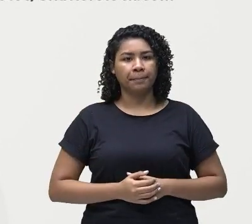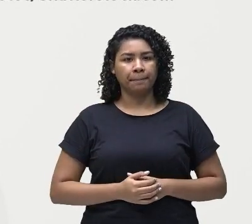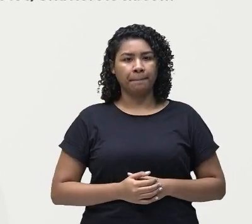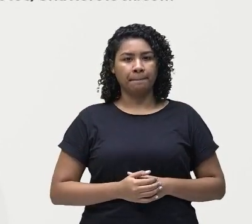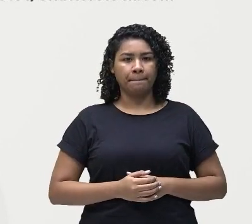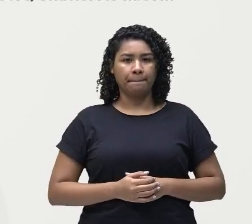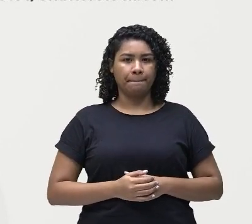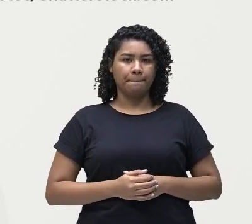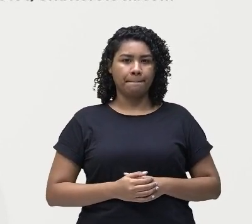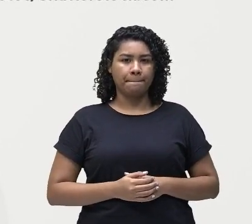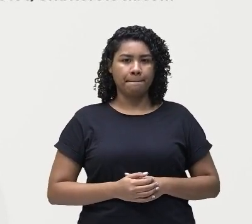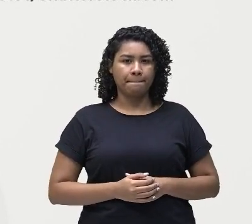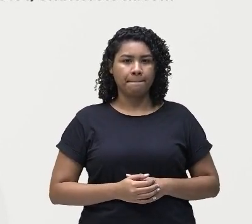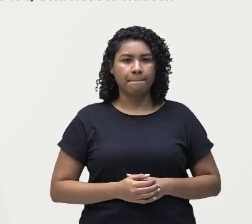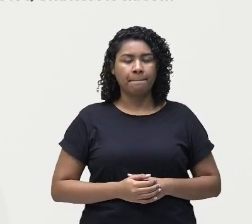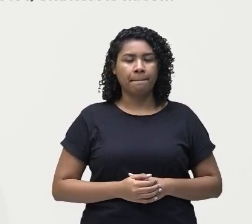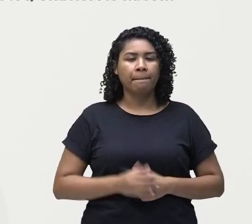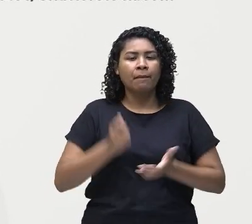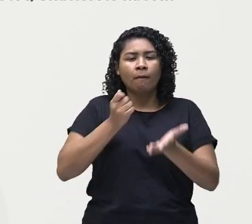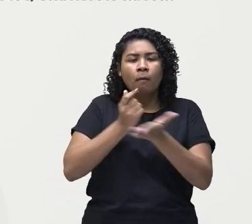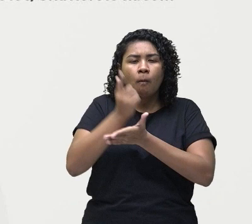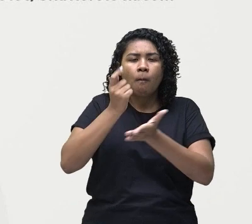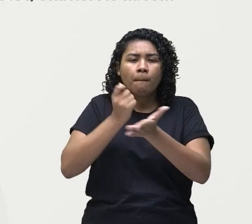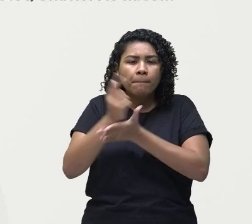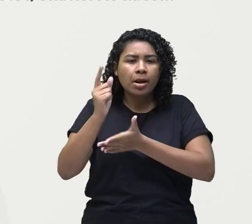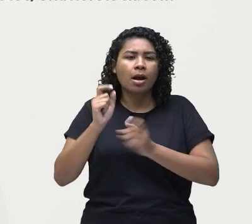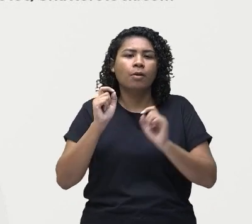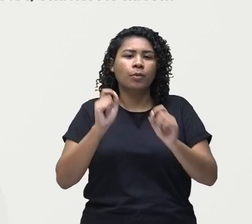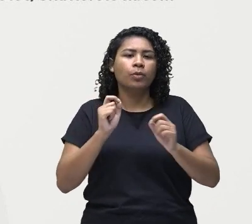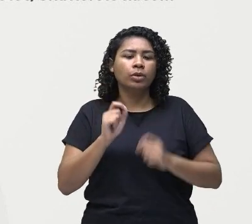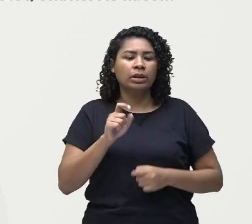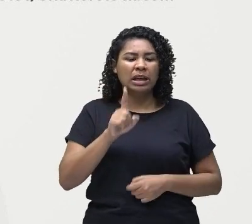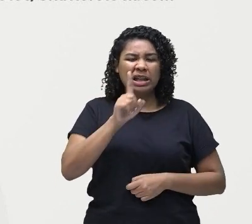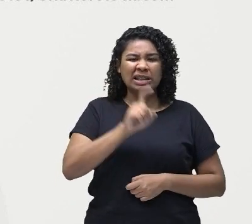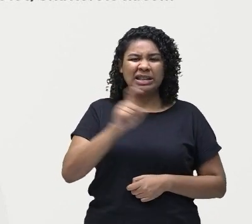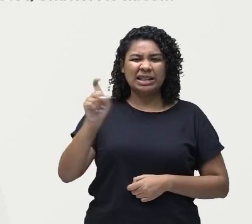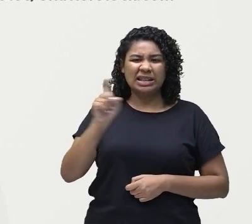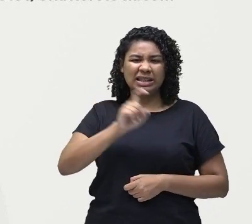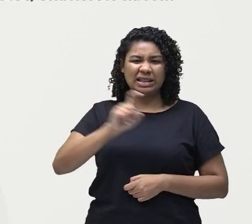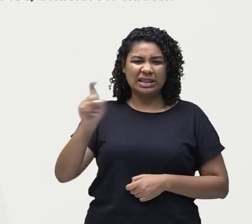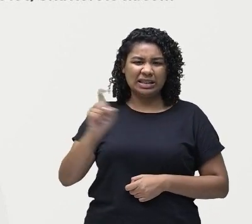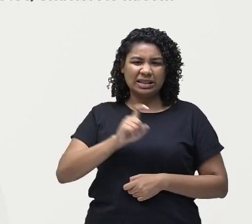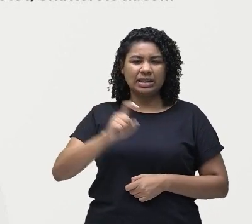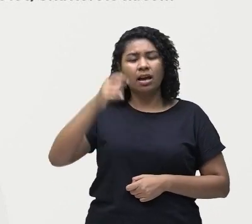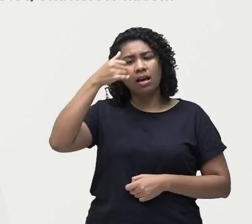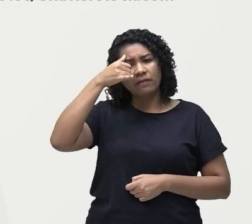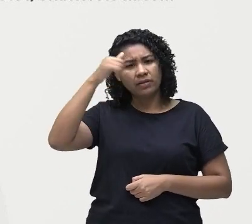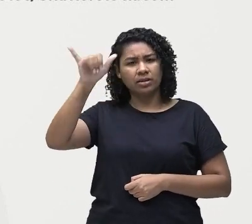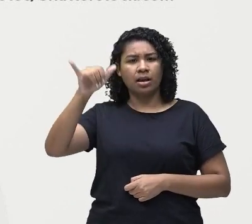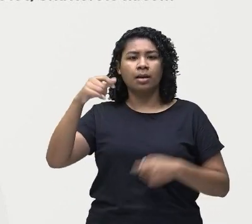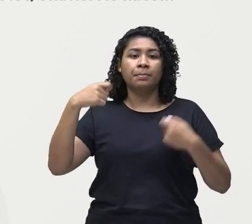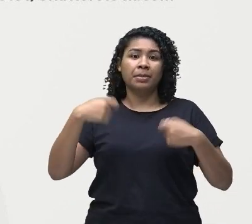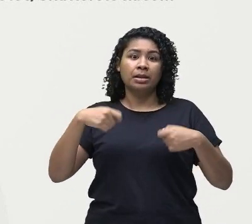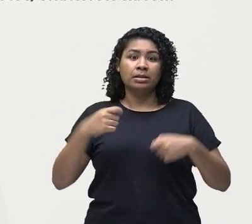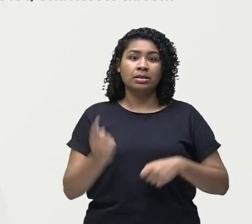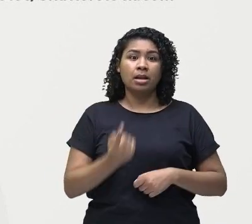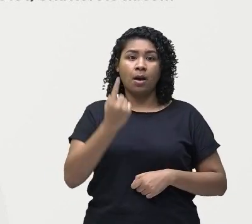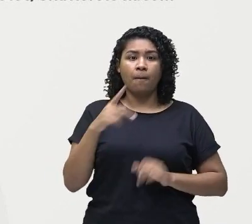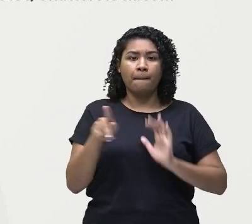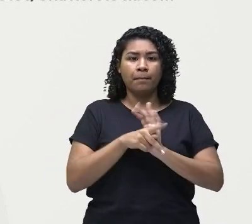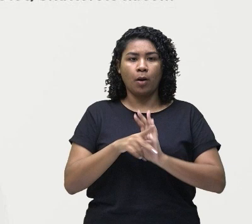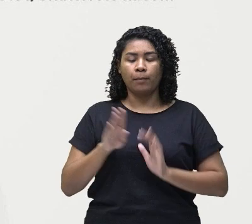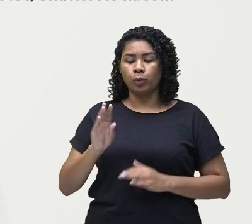evite a compra de aerosóis com clorofluorcarbonos. Opte por sprays com bomba ao invés